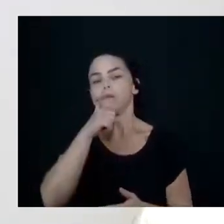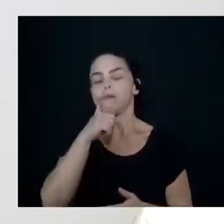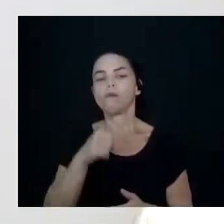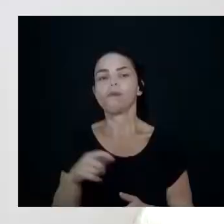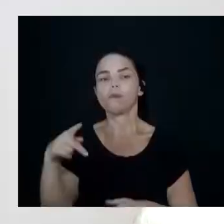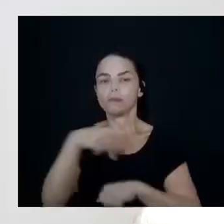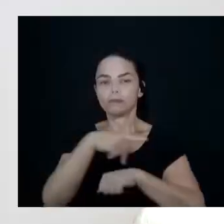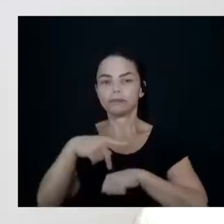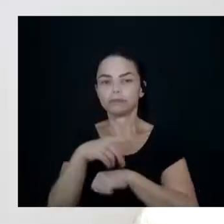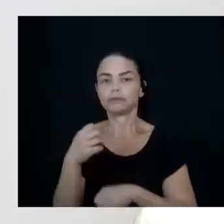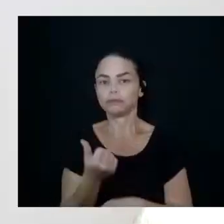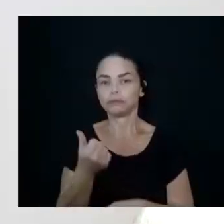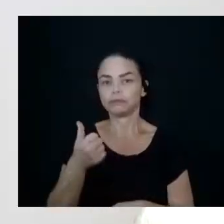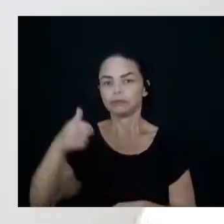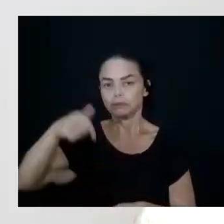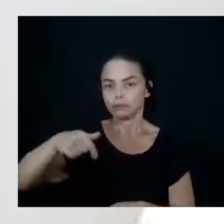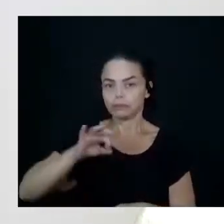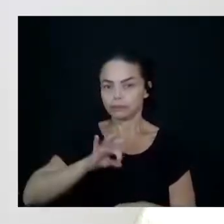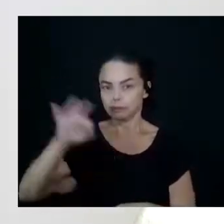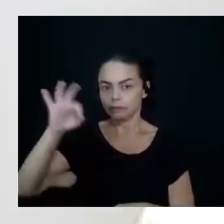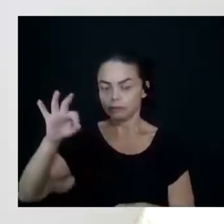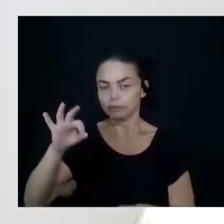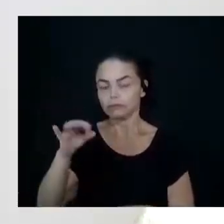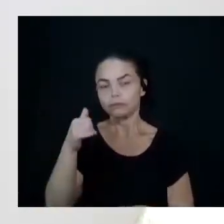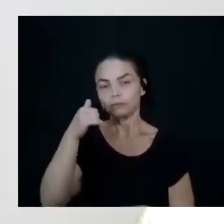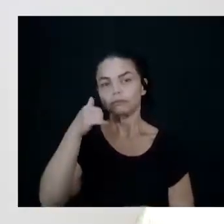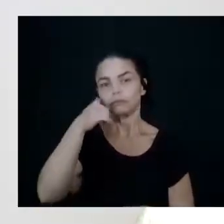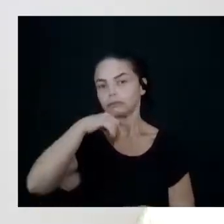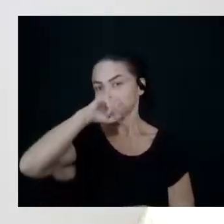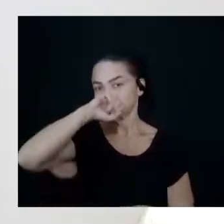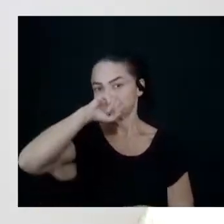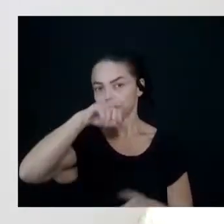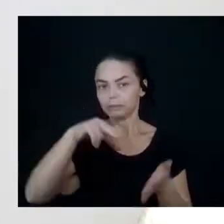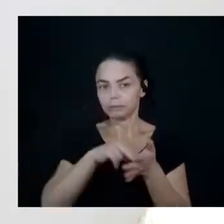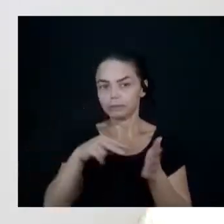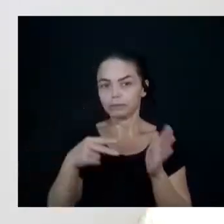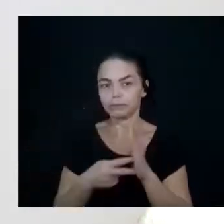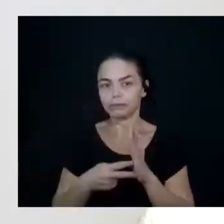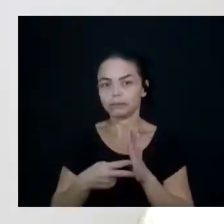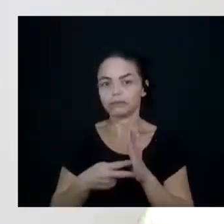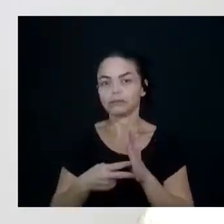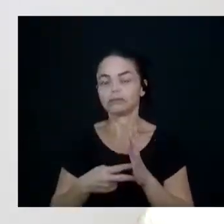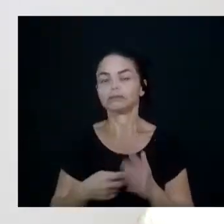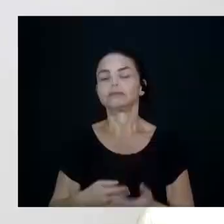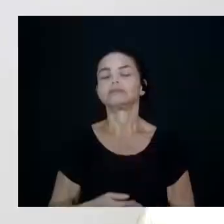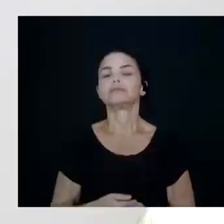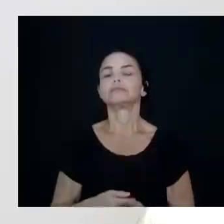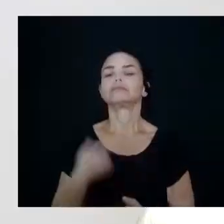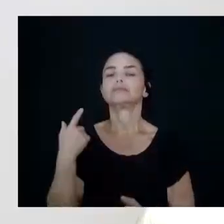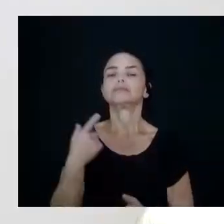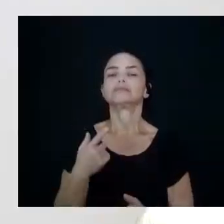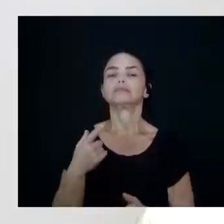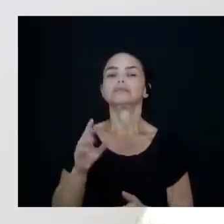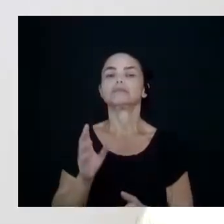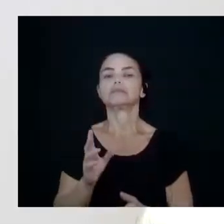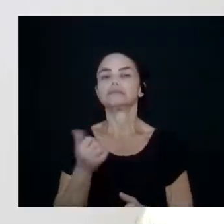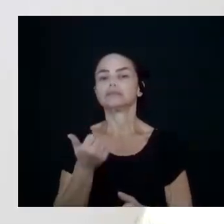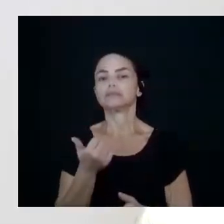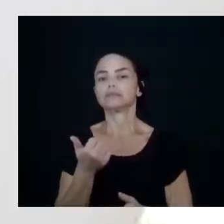67% são mães. Isso significa que aproximadamente 6,97 milhões